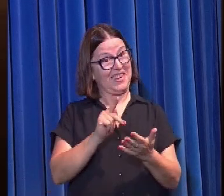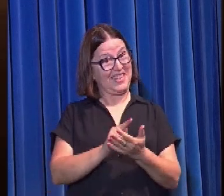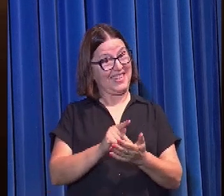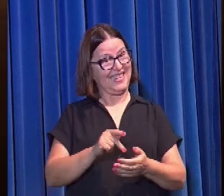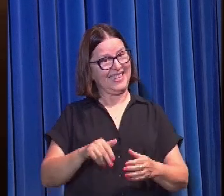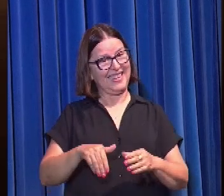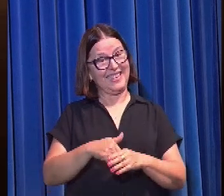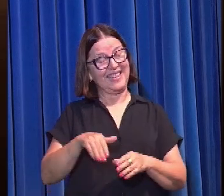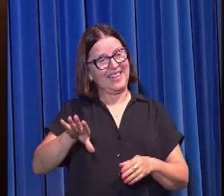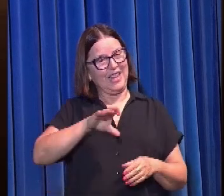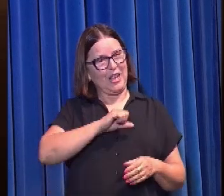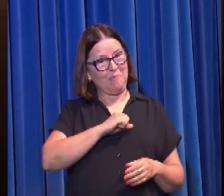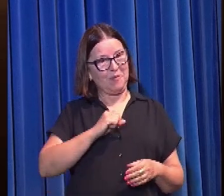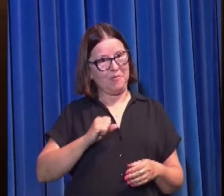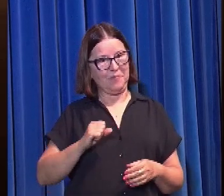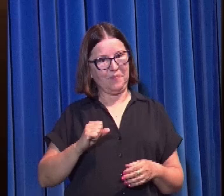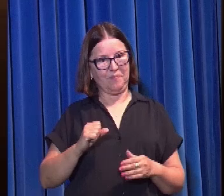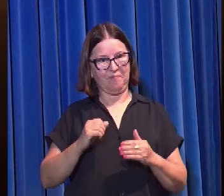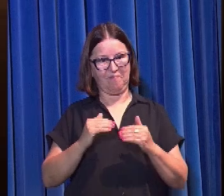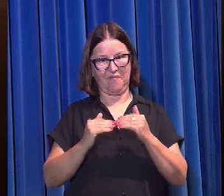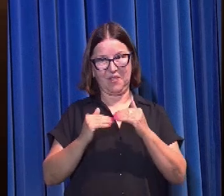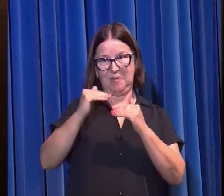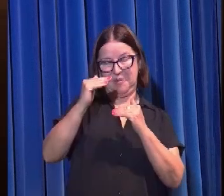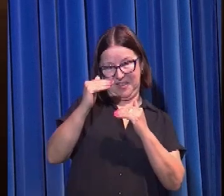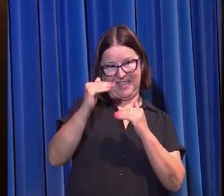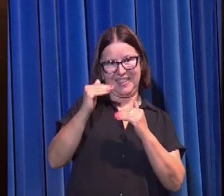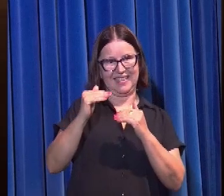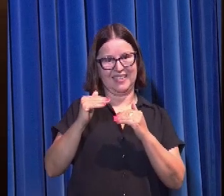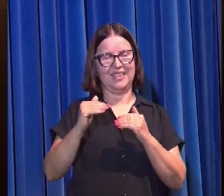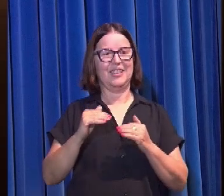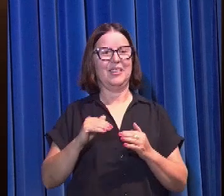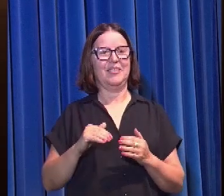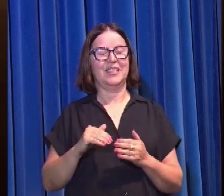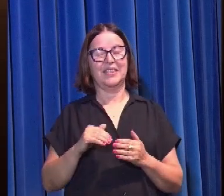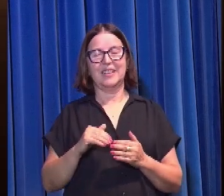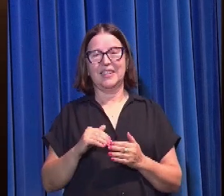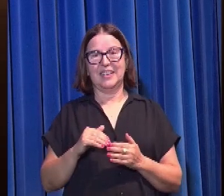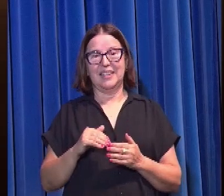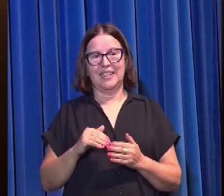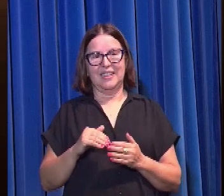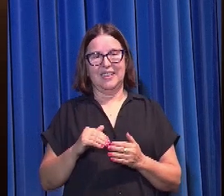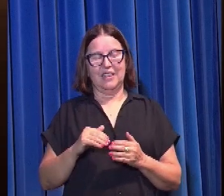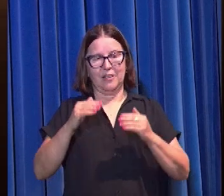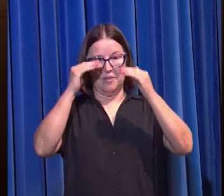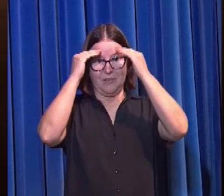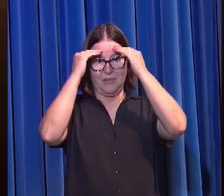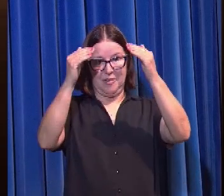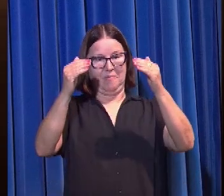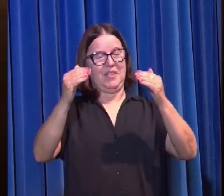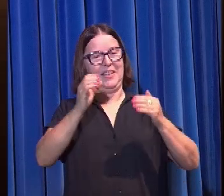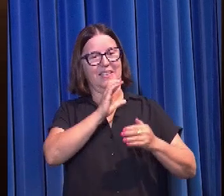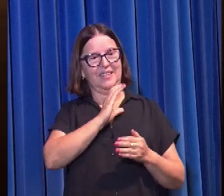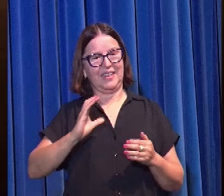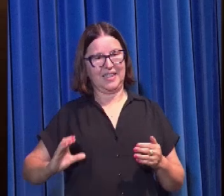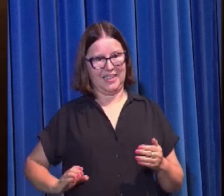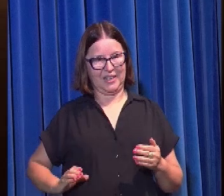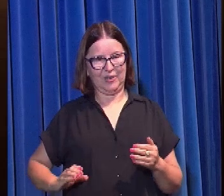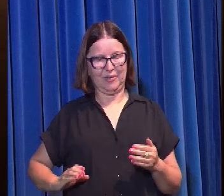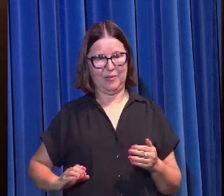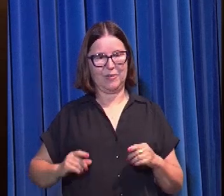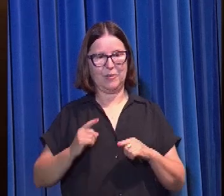tudo naquele que é a cabeça, Cristo, de quem todo o corpo, bem ajustado